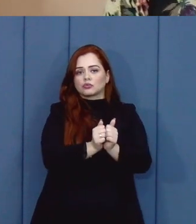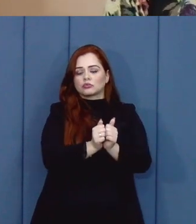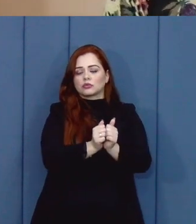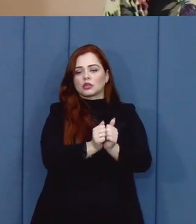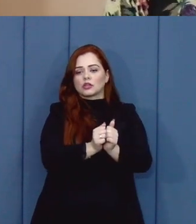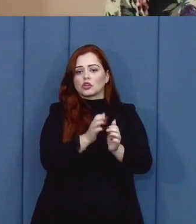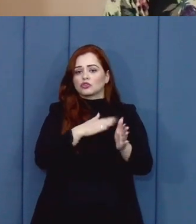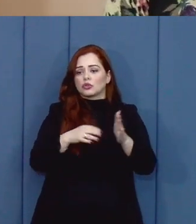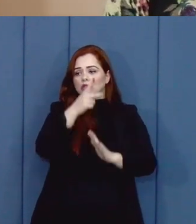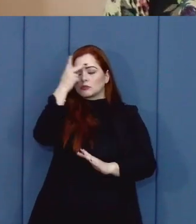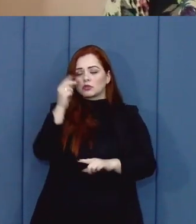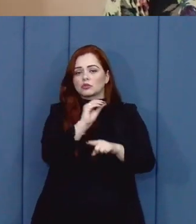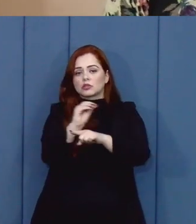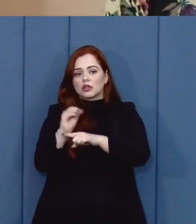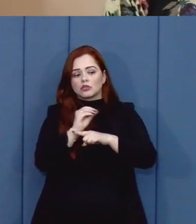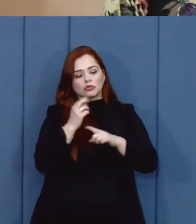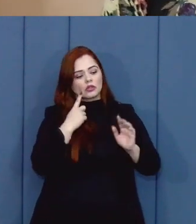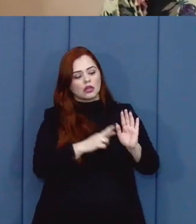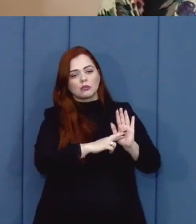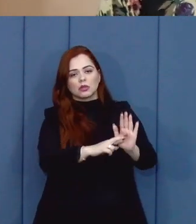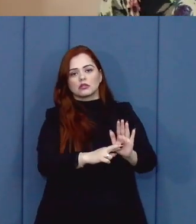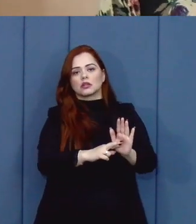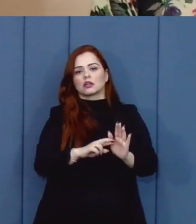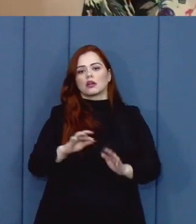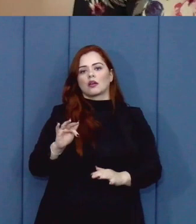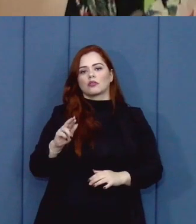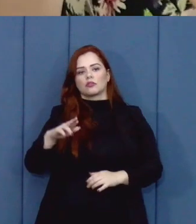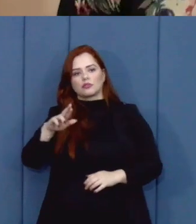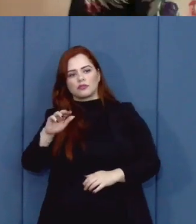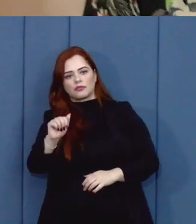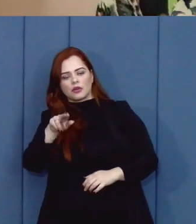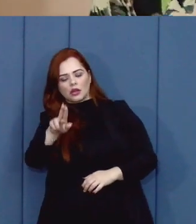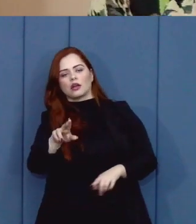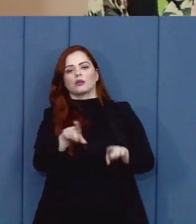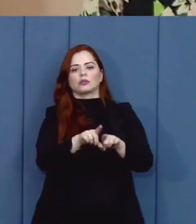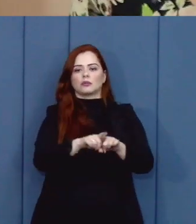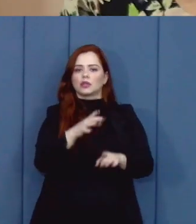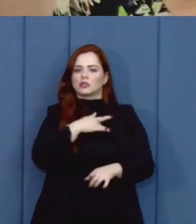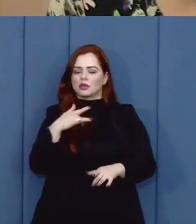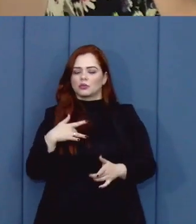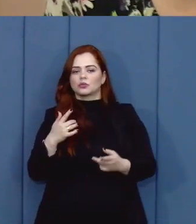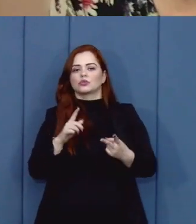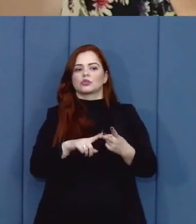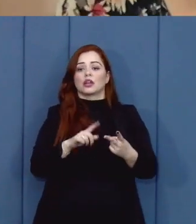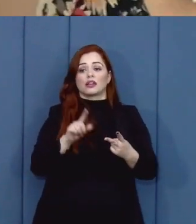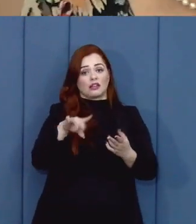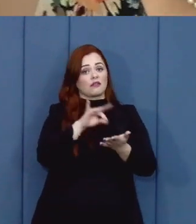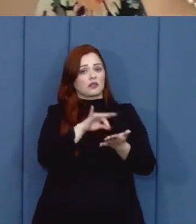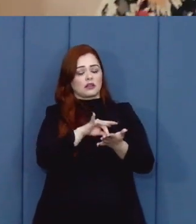organizações patrocinadoras, né? A representação da FAO, a representação da Organização Mundial de Saúde, que na